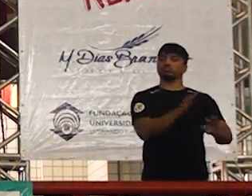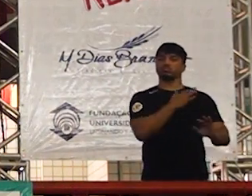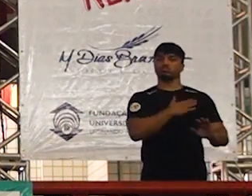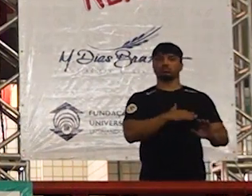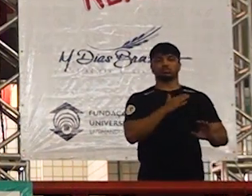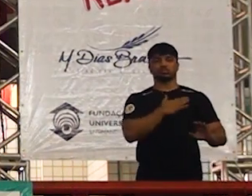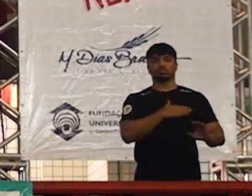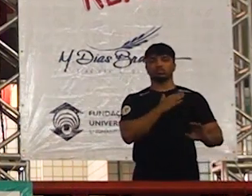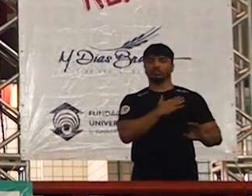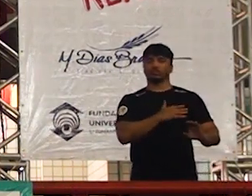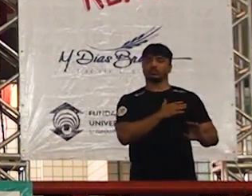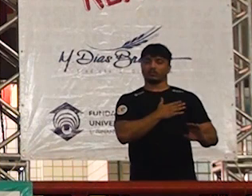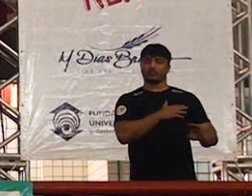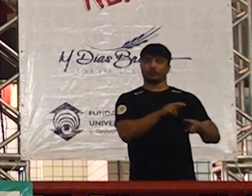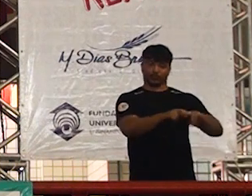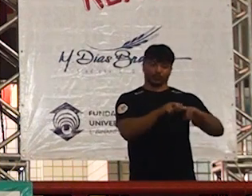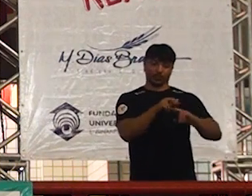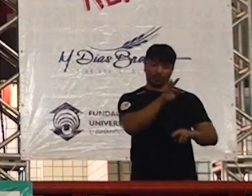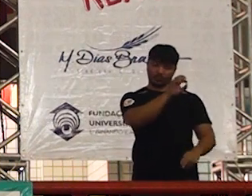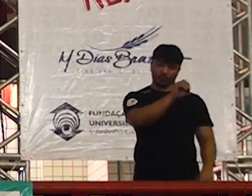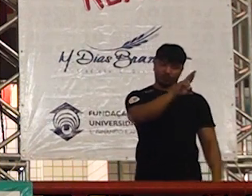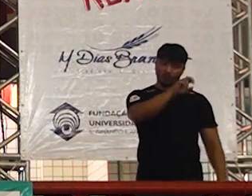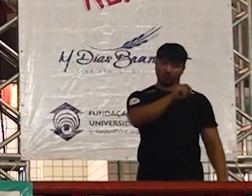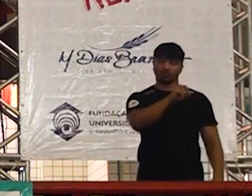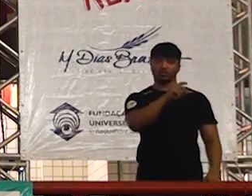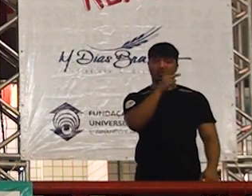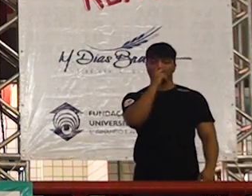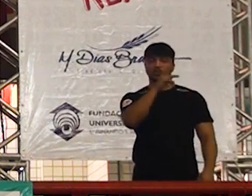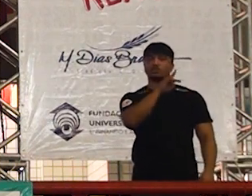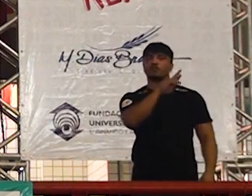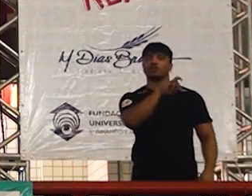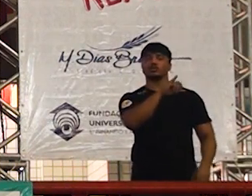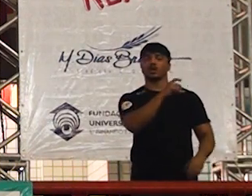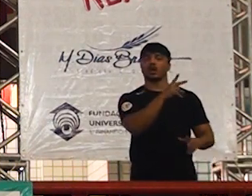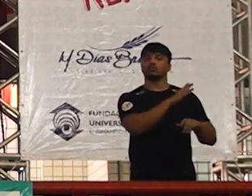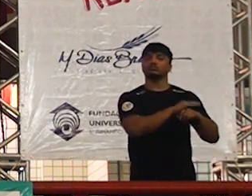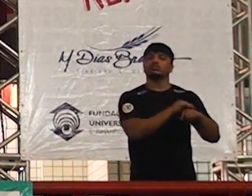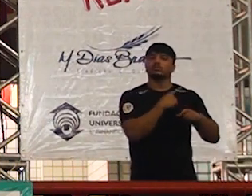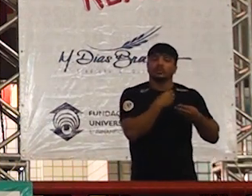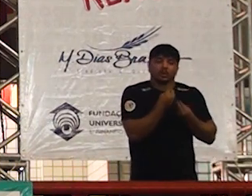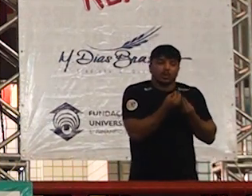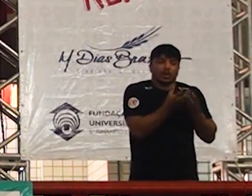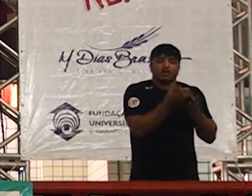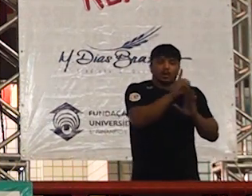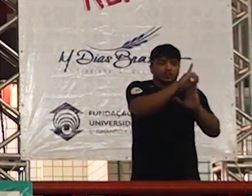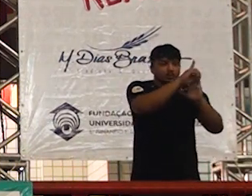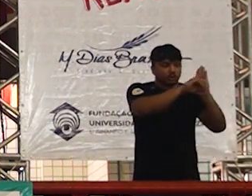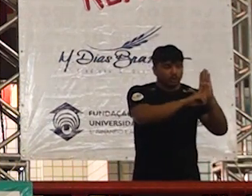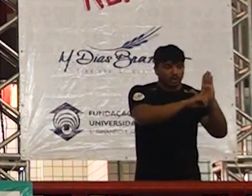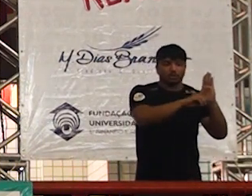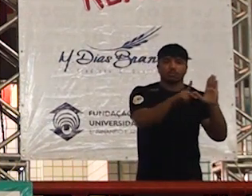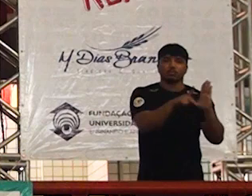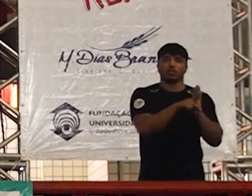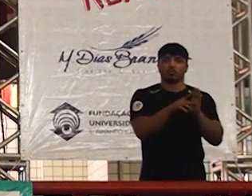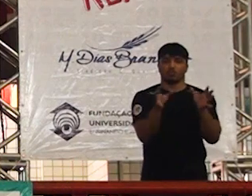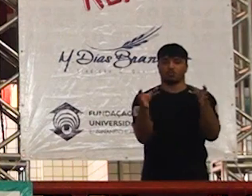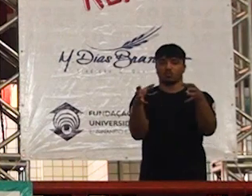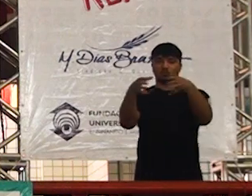privilegiado. Então, o foro privilegiado é um direito que atinge uma